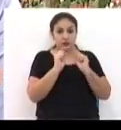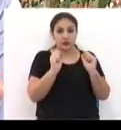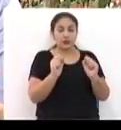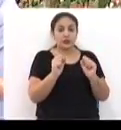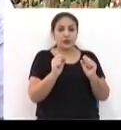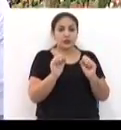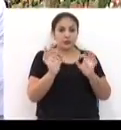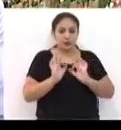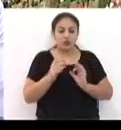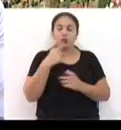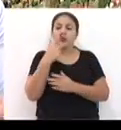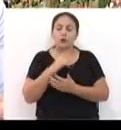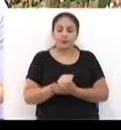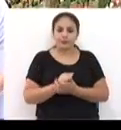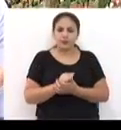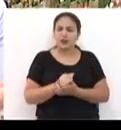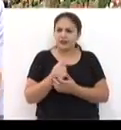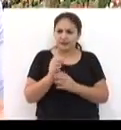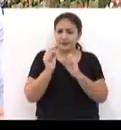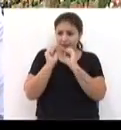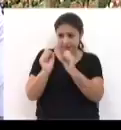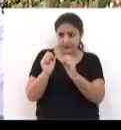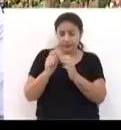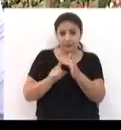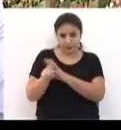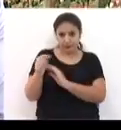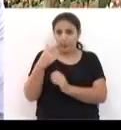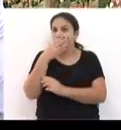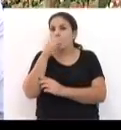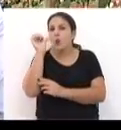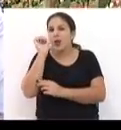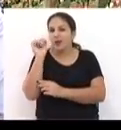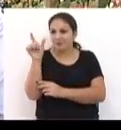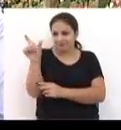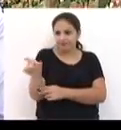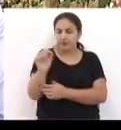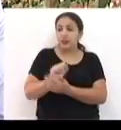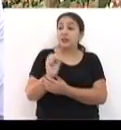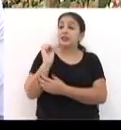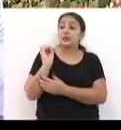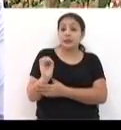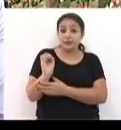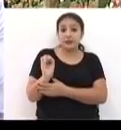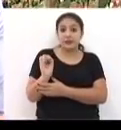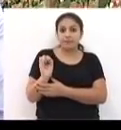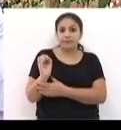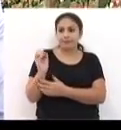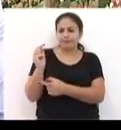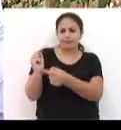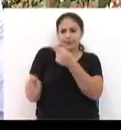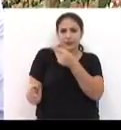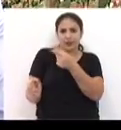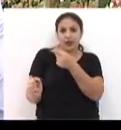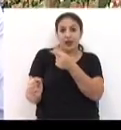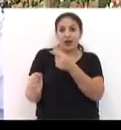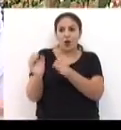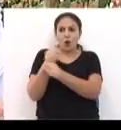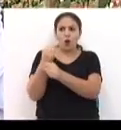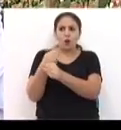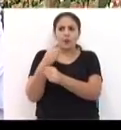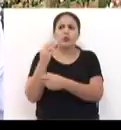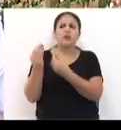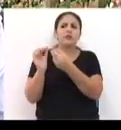de Planejamento e a secretária disse o seguinte, eu perguntei, secretária, as obras que estão em desacordo, estas obras,